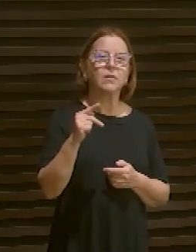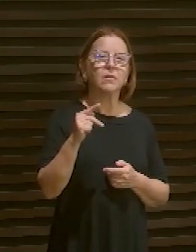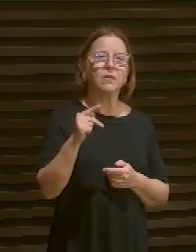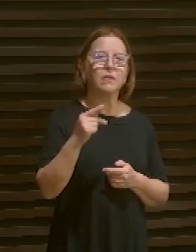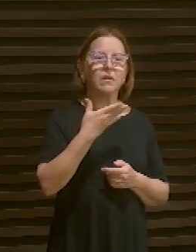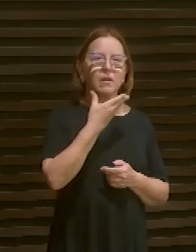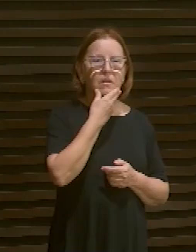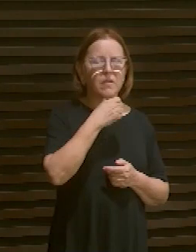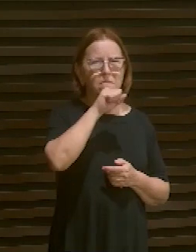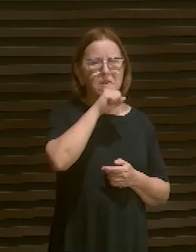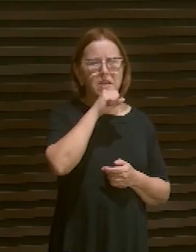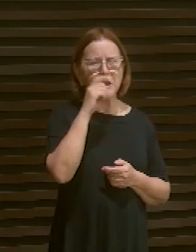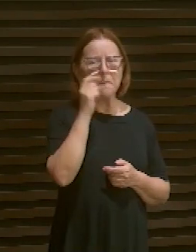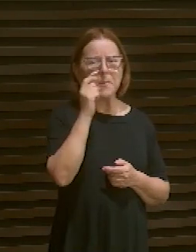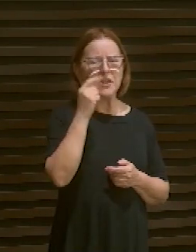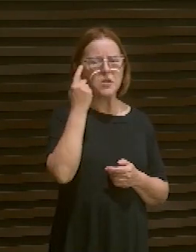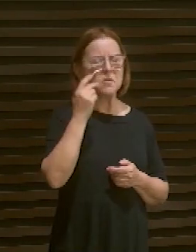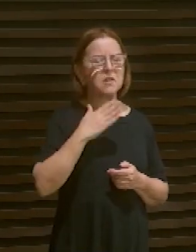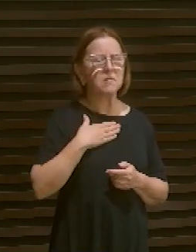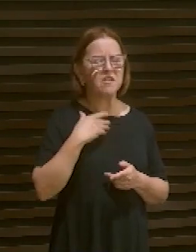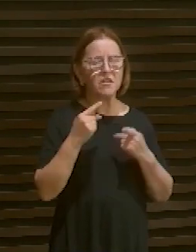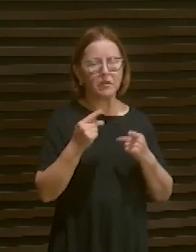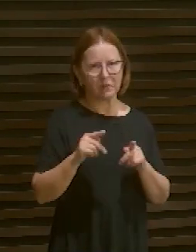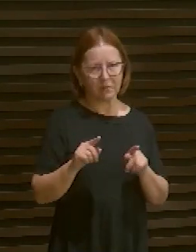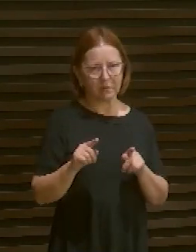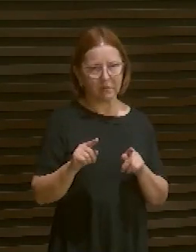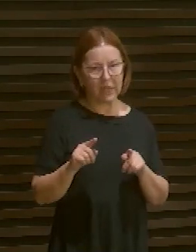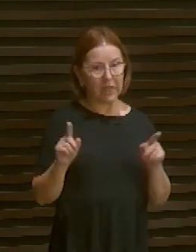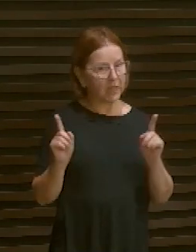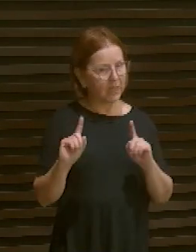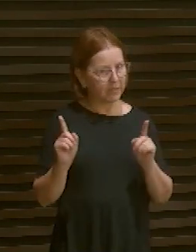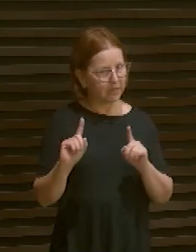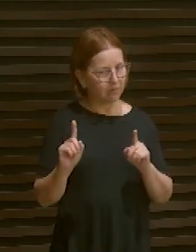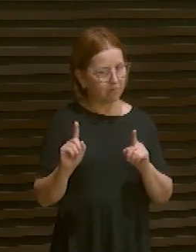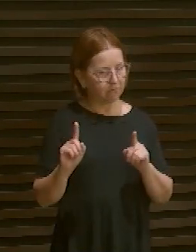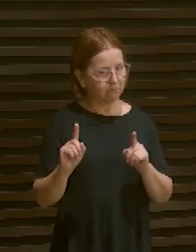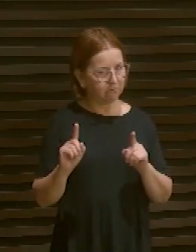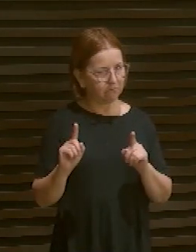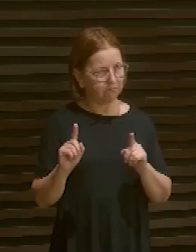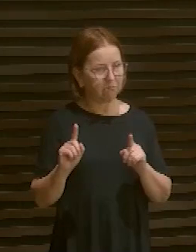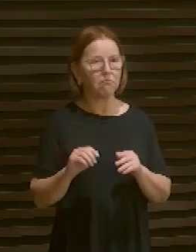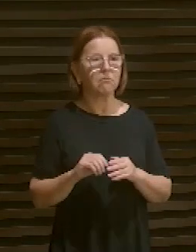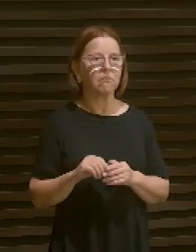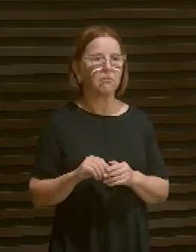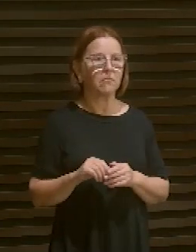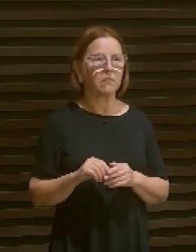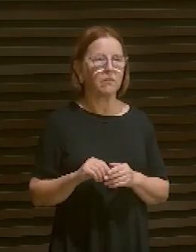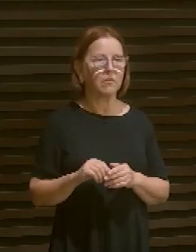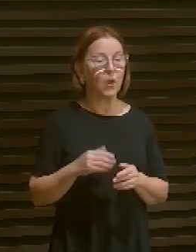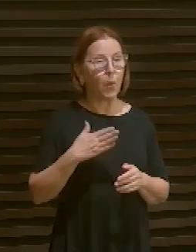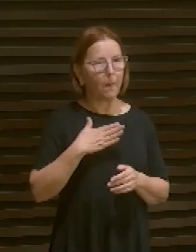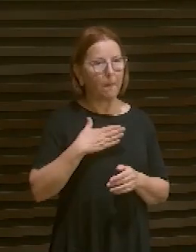mim. E disse assim, ele disse: não foi assim que meu pai me contou. E meu pai não mente para